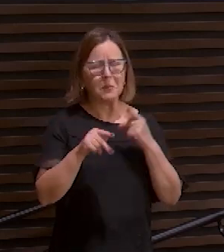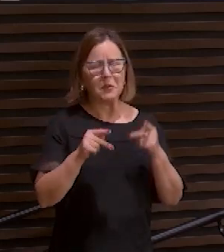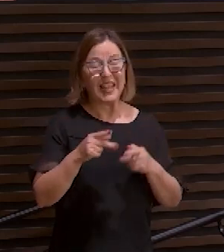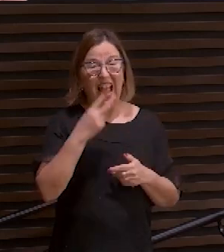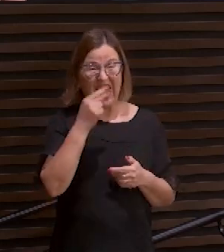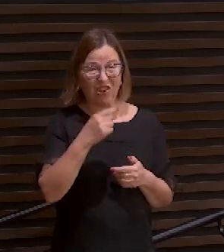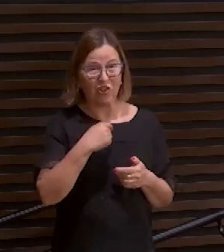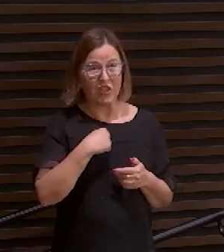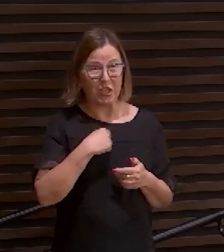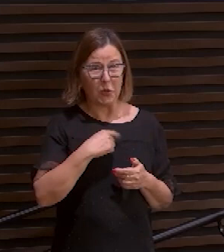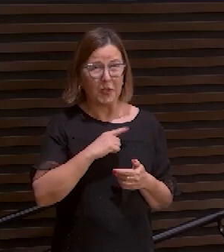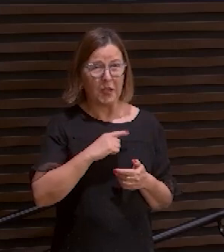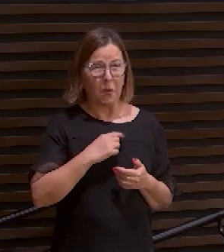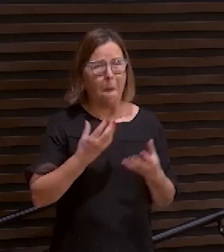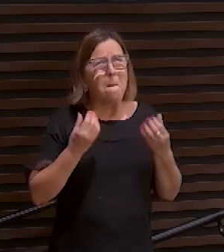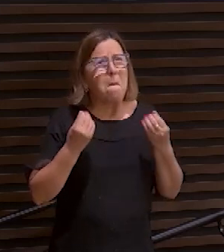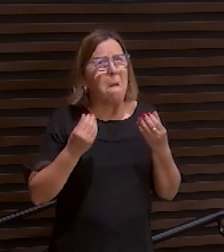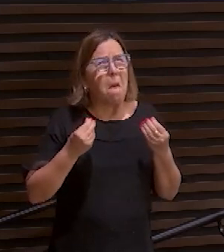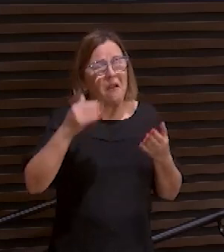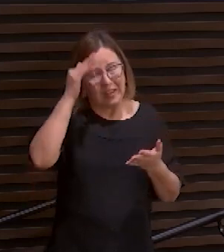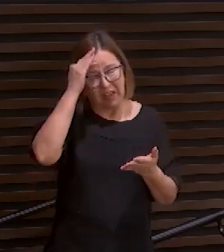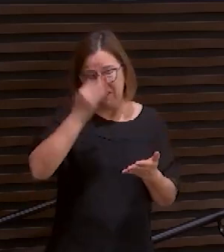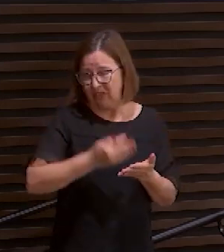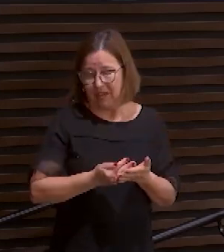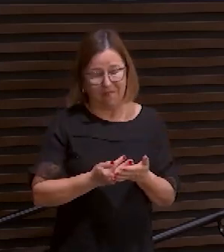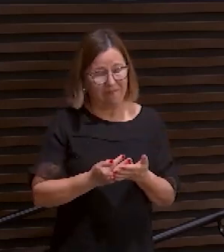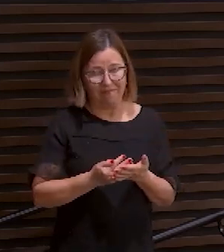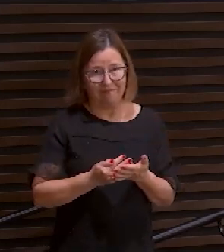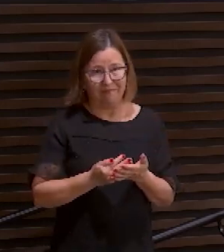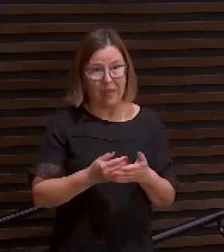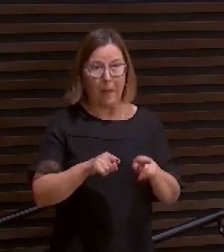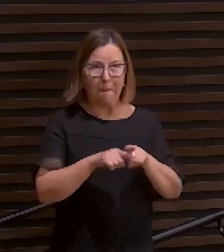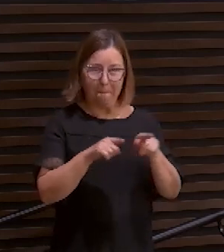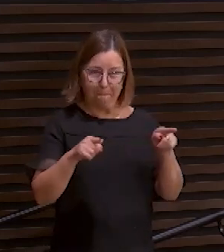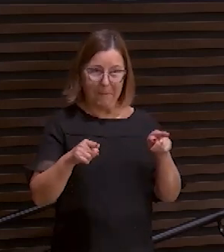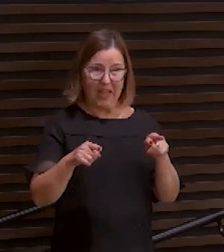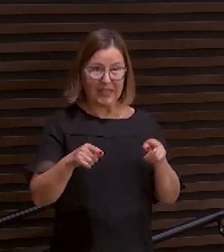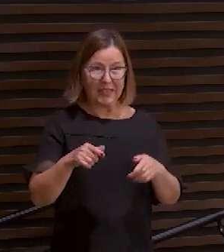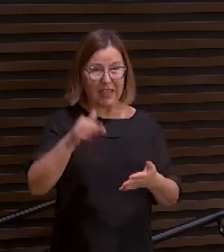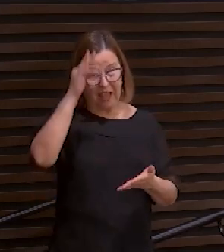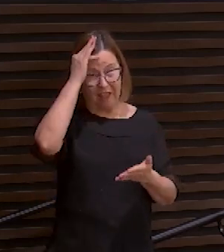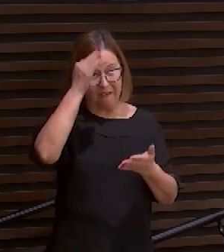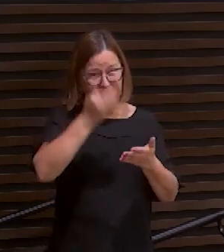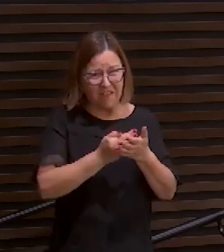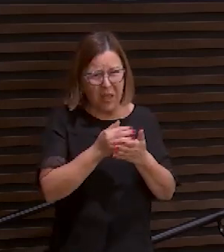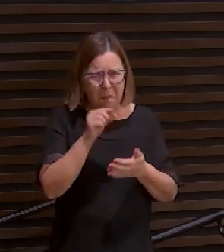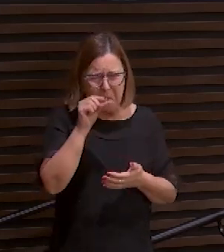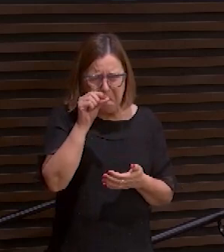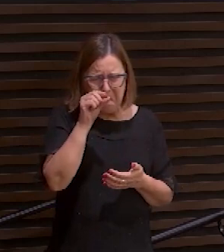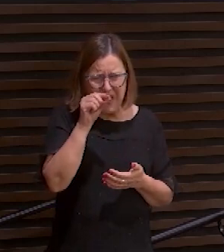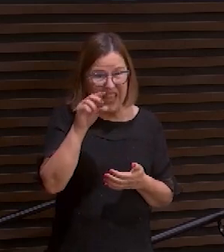Mas como disse alguém, a fé do tamanho de um grão de mostarda